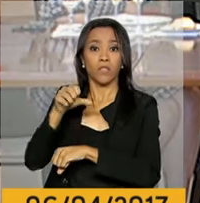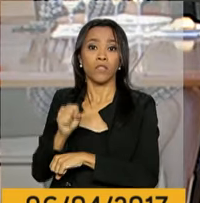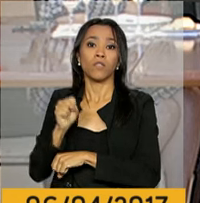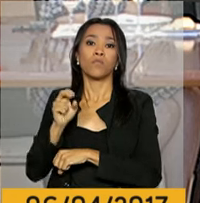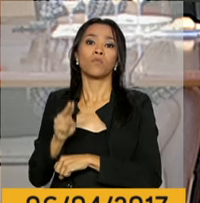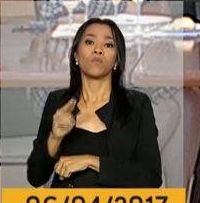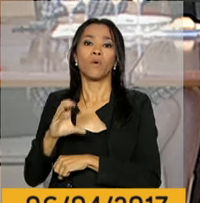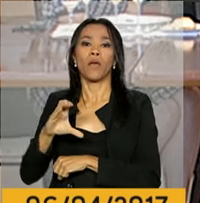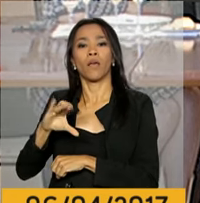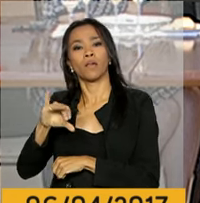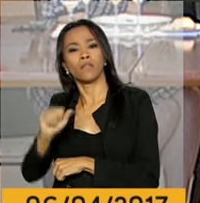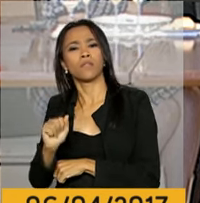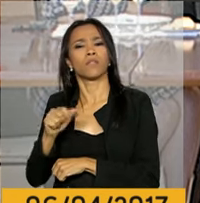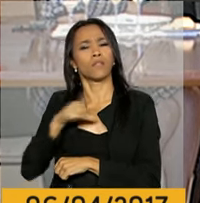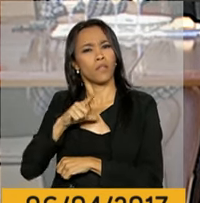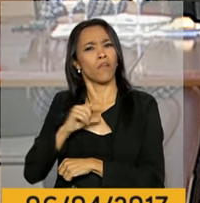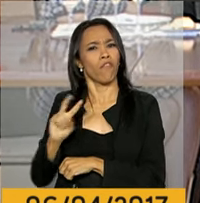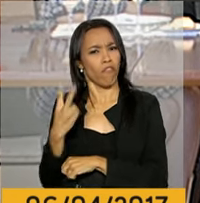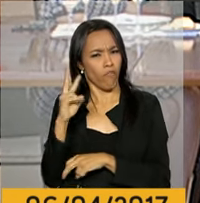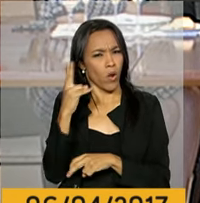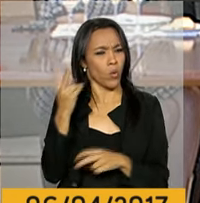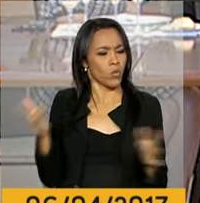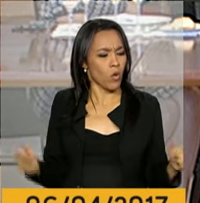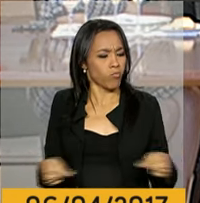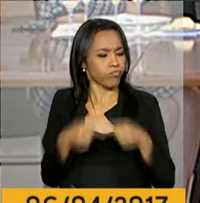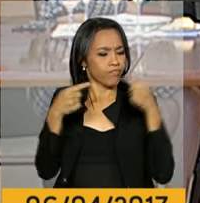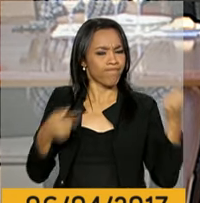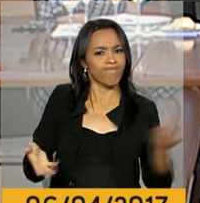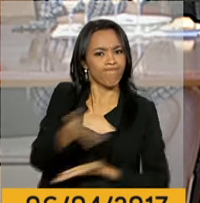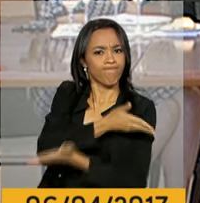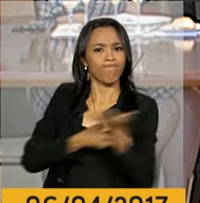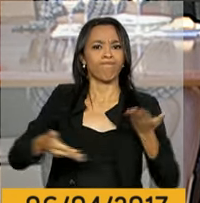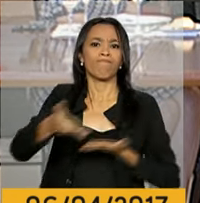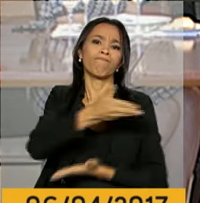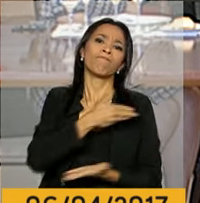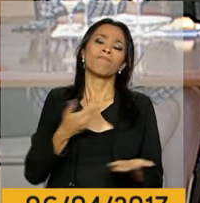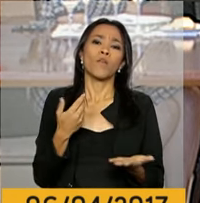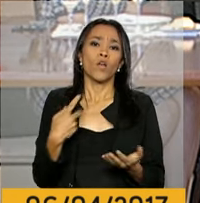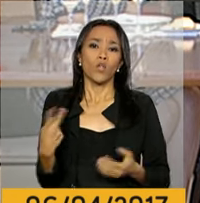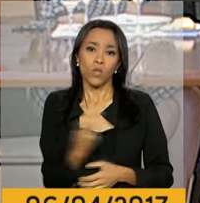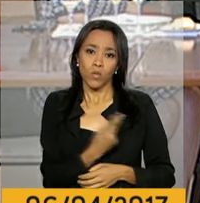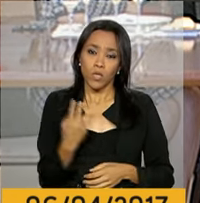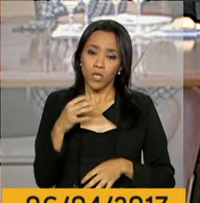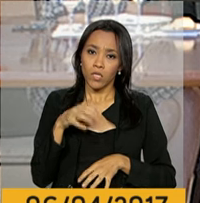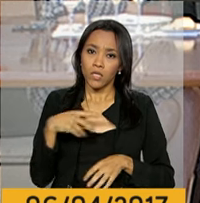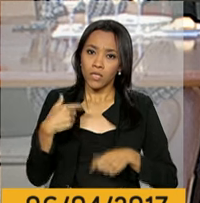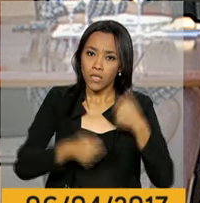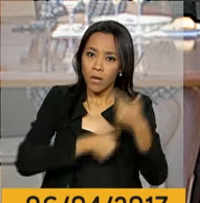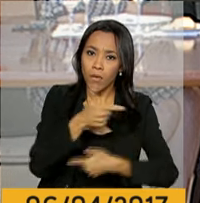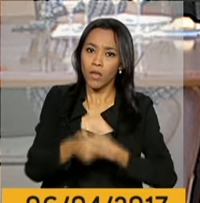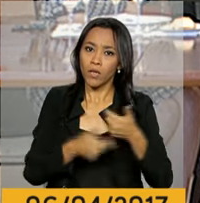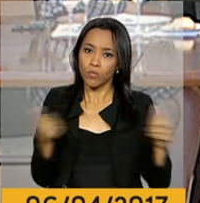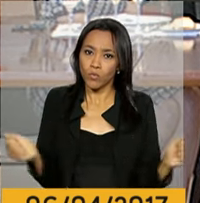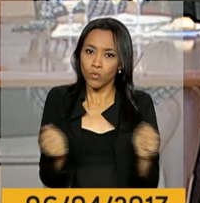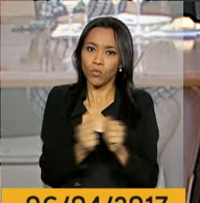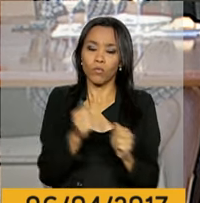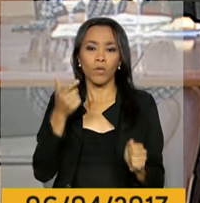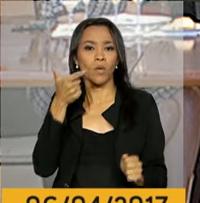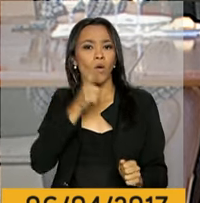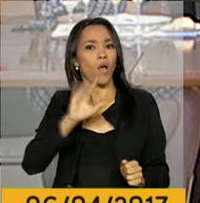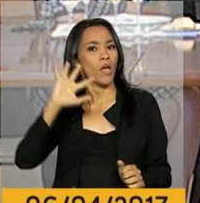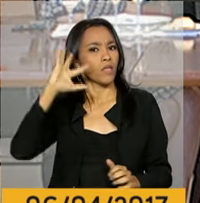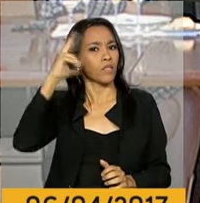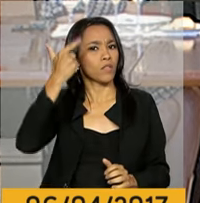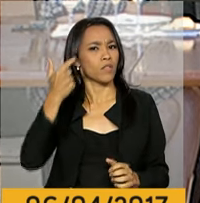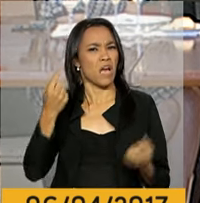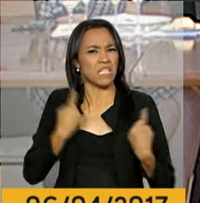compartilham muitos valores. Trabalhamos juntos para encontrar soluções a